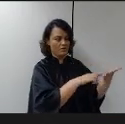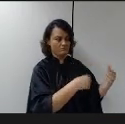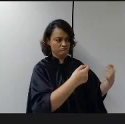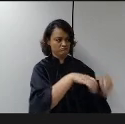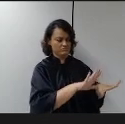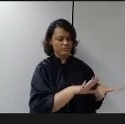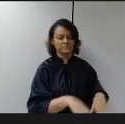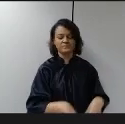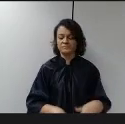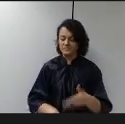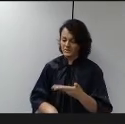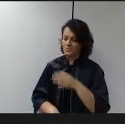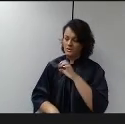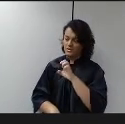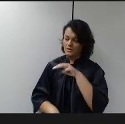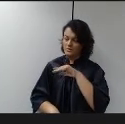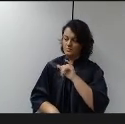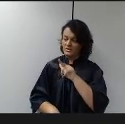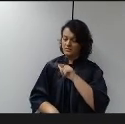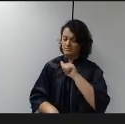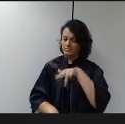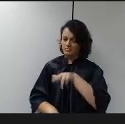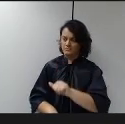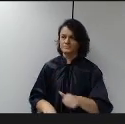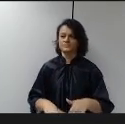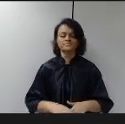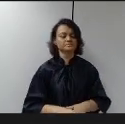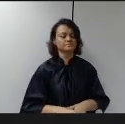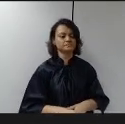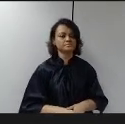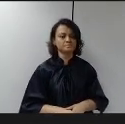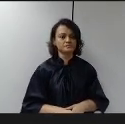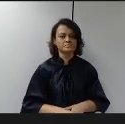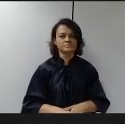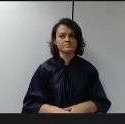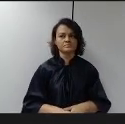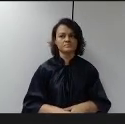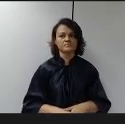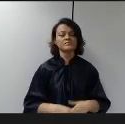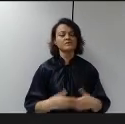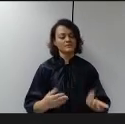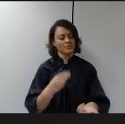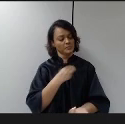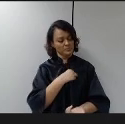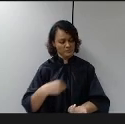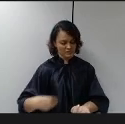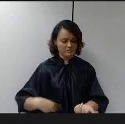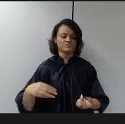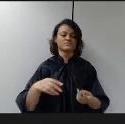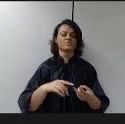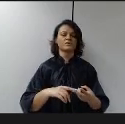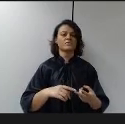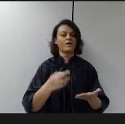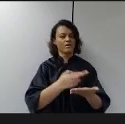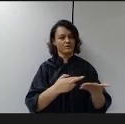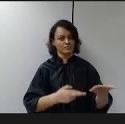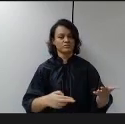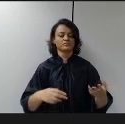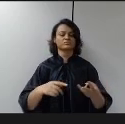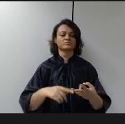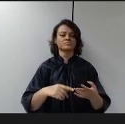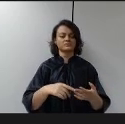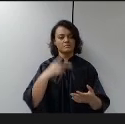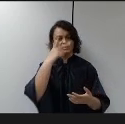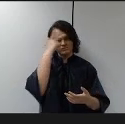prazo regimental. Excelentíssimo senhor ministro-presidente e relator, excelentíssima